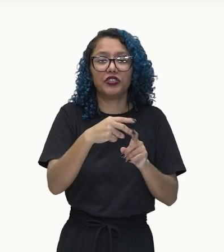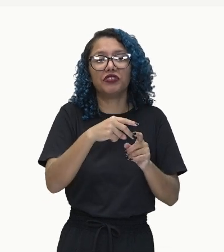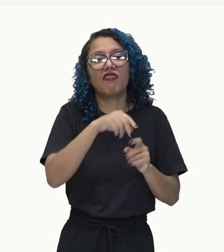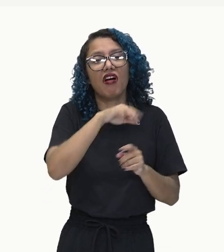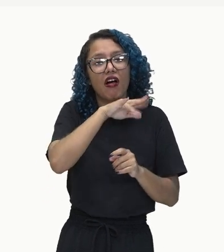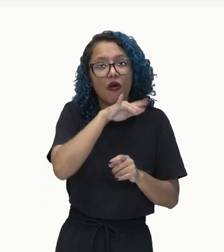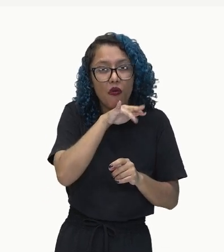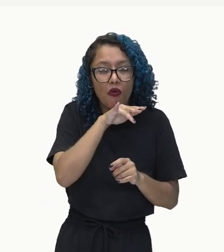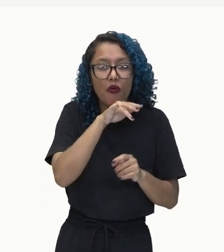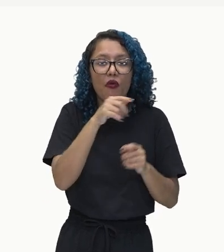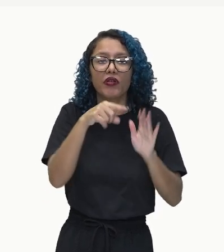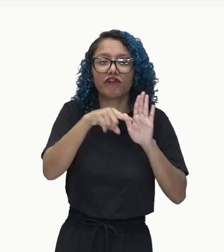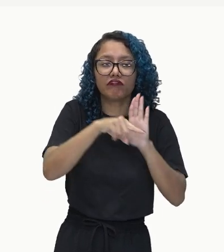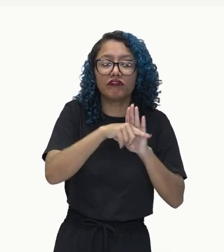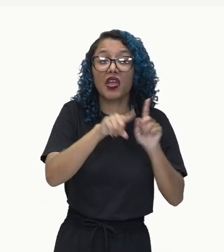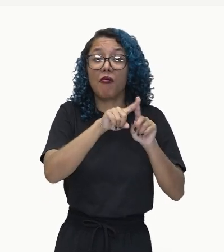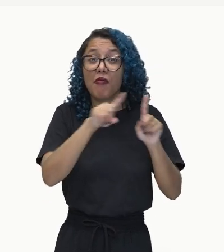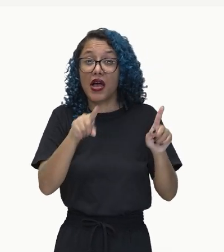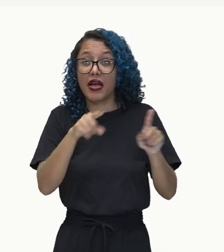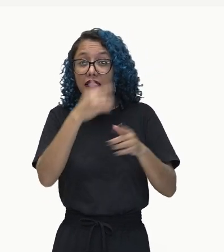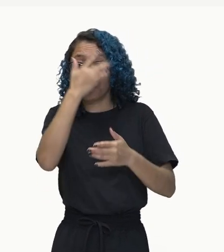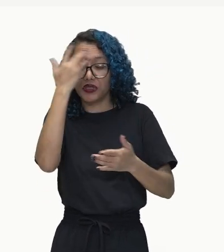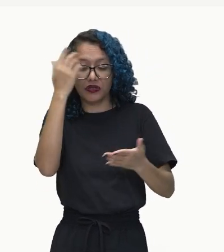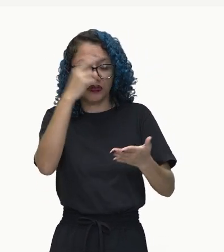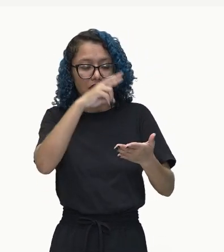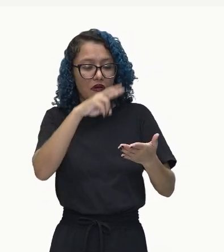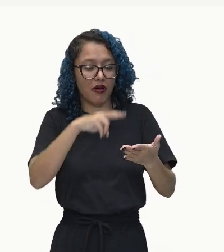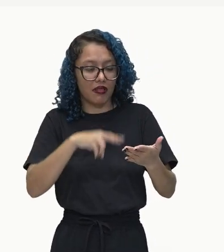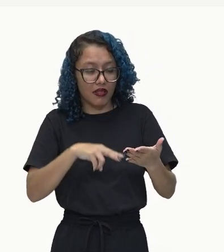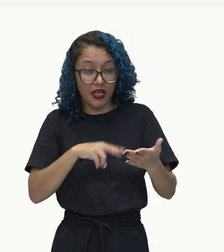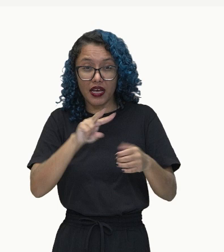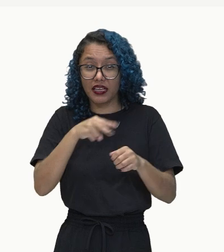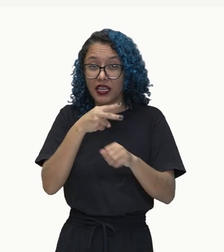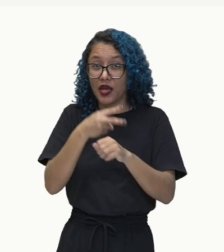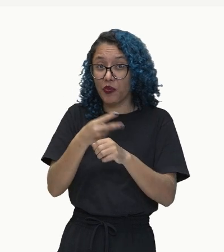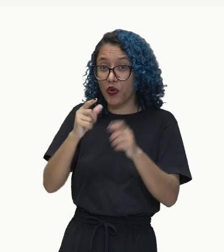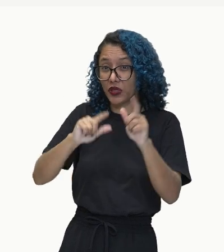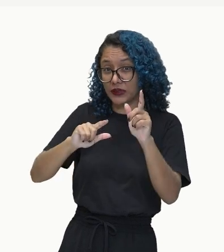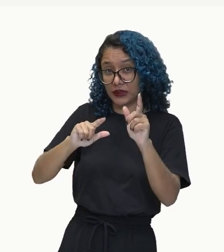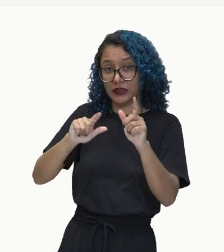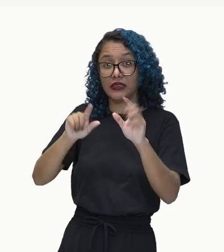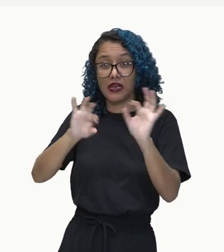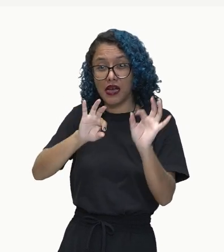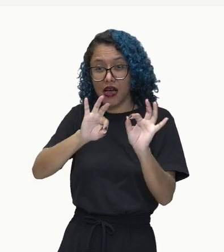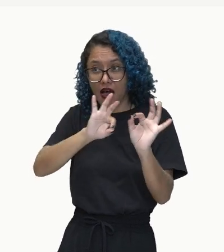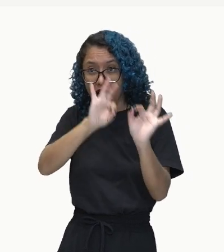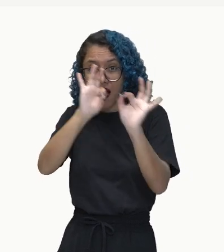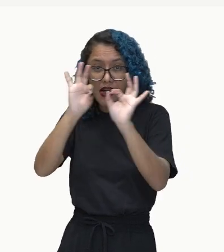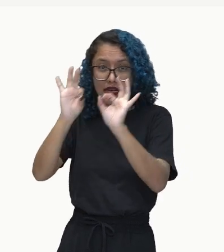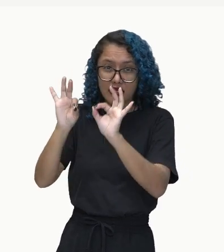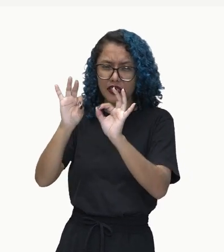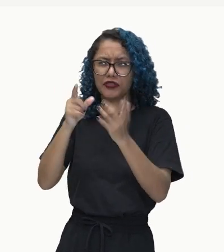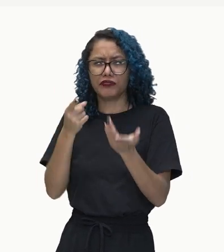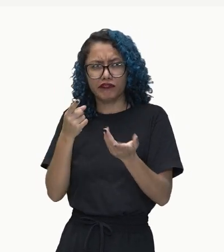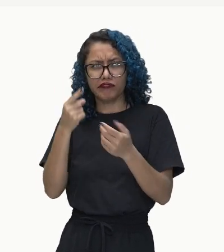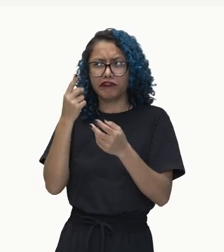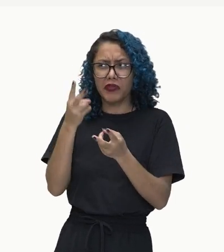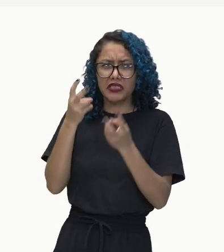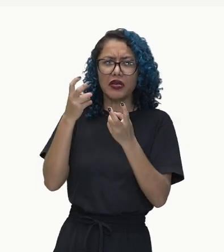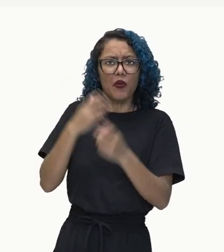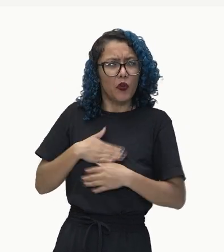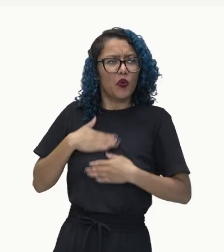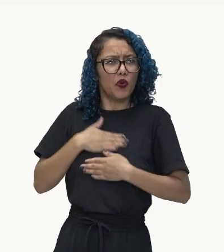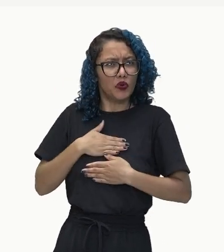vai lá, ele mesmo observa, vai lá ver o produto, gostou. Então, totalmente diferente ali da